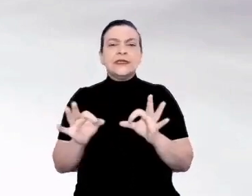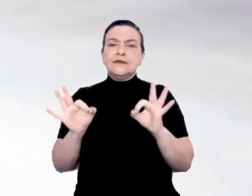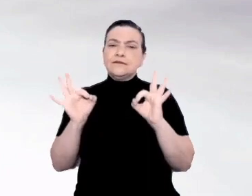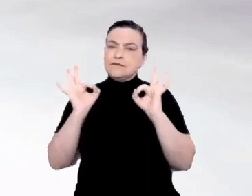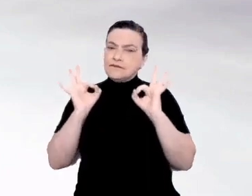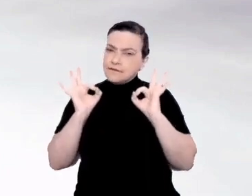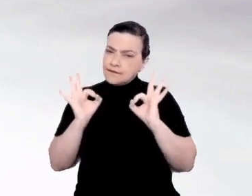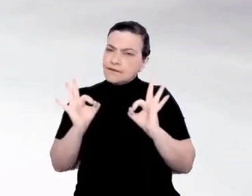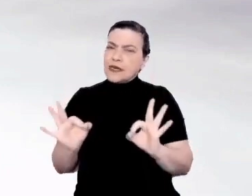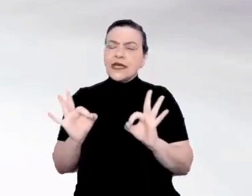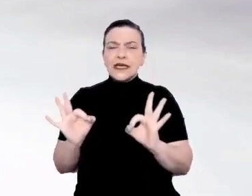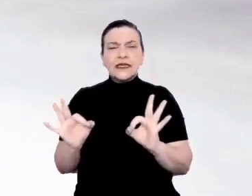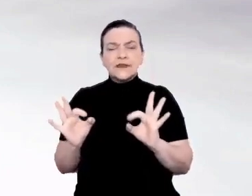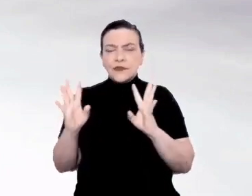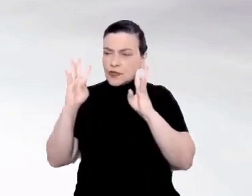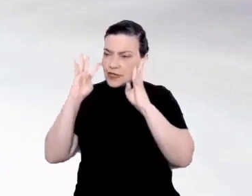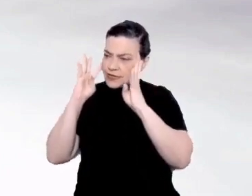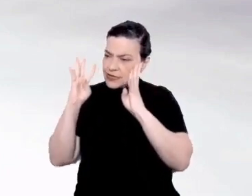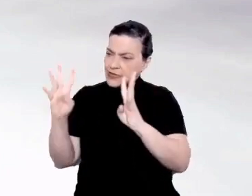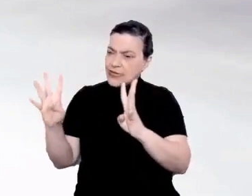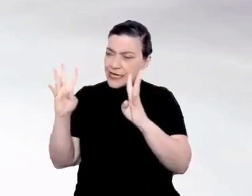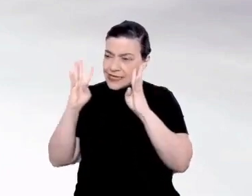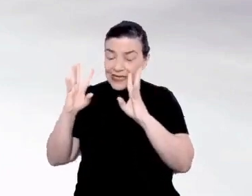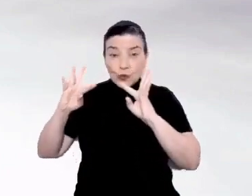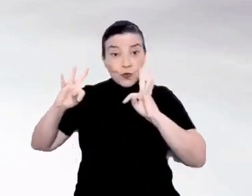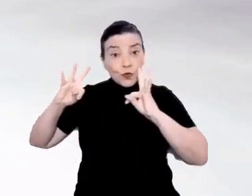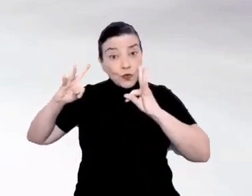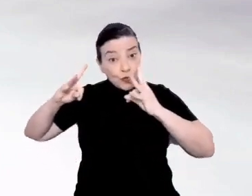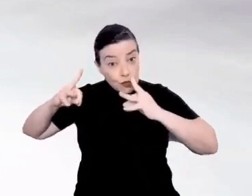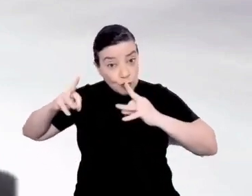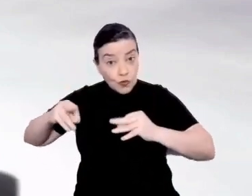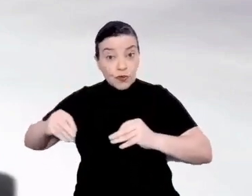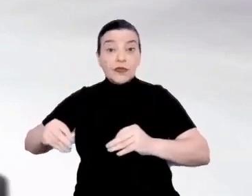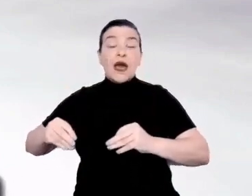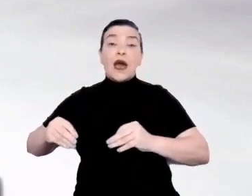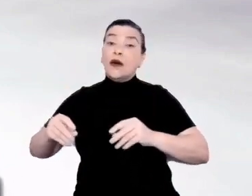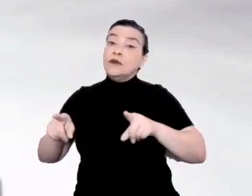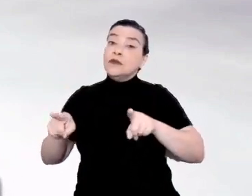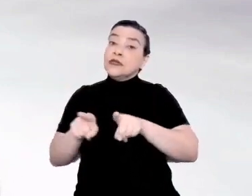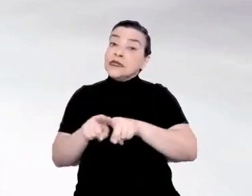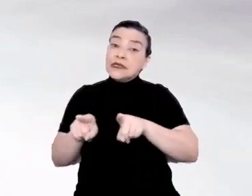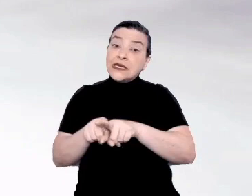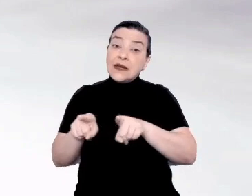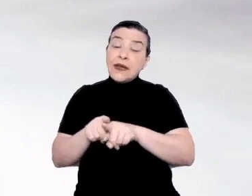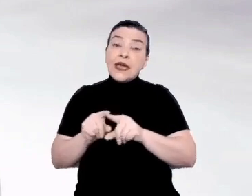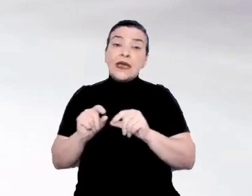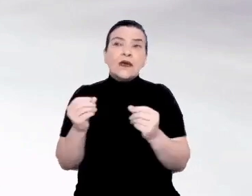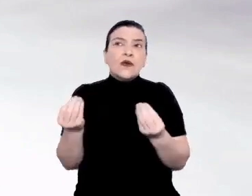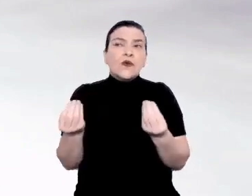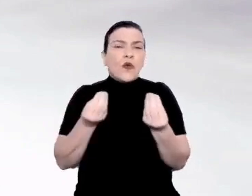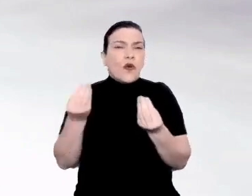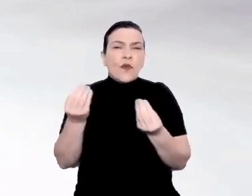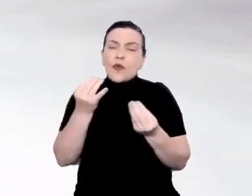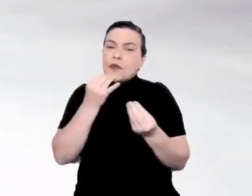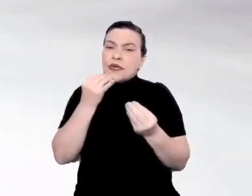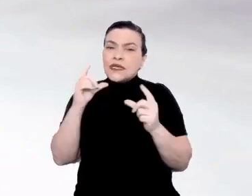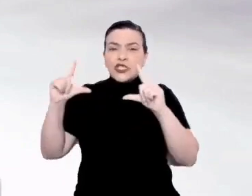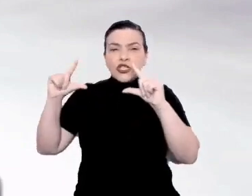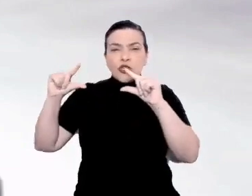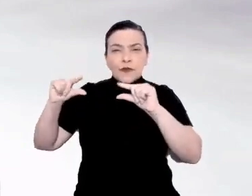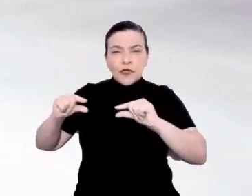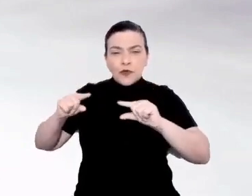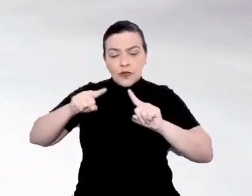não fragmentada, uma assistência integrada. O outro é a diminuição da variabilidade. Como diminuir a variabilidade